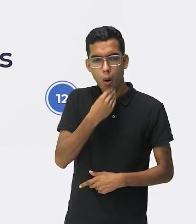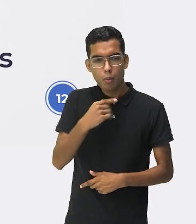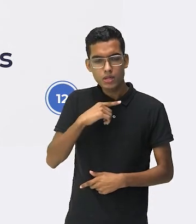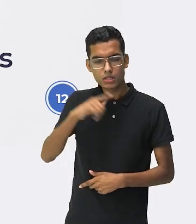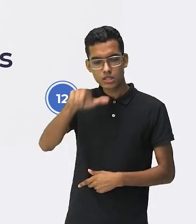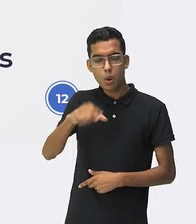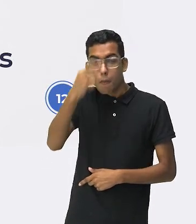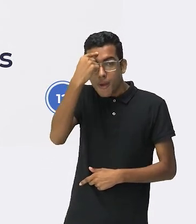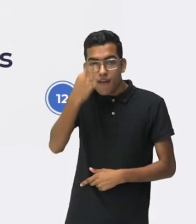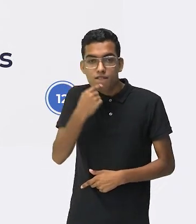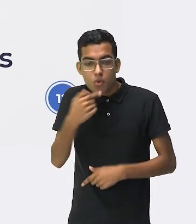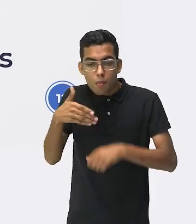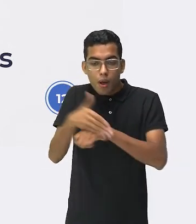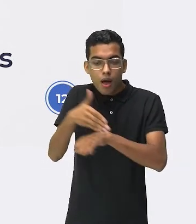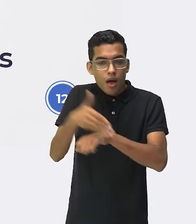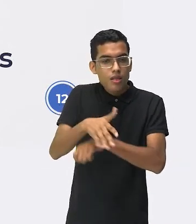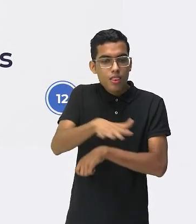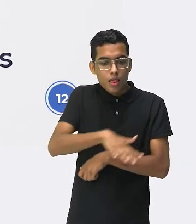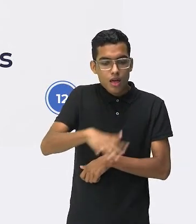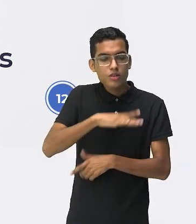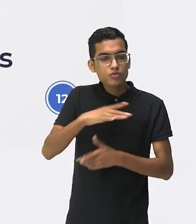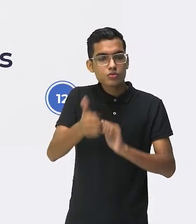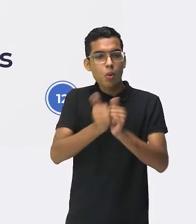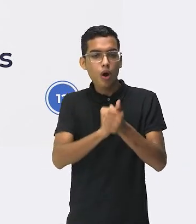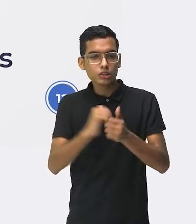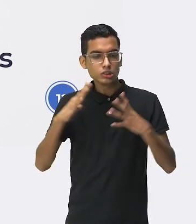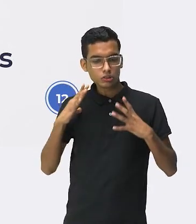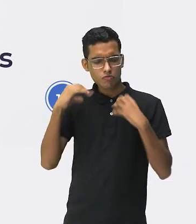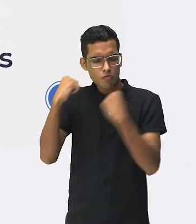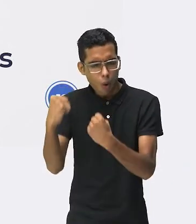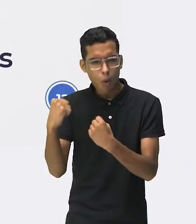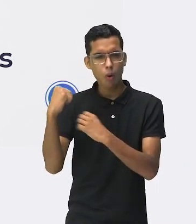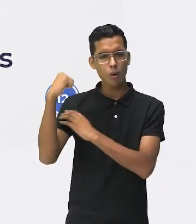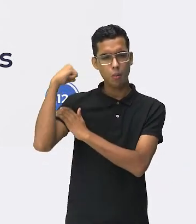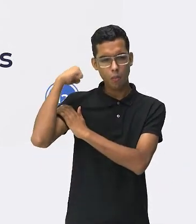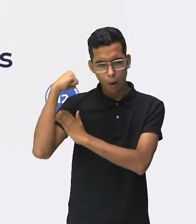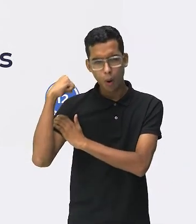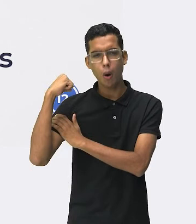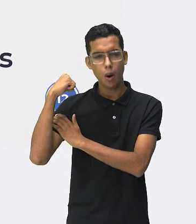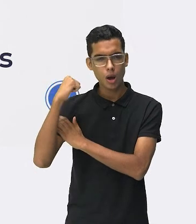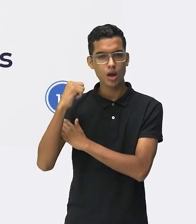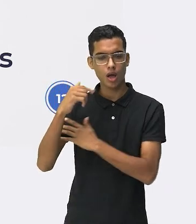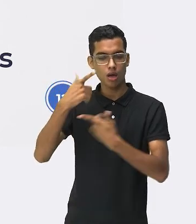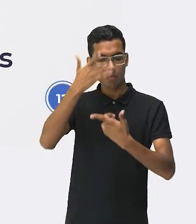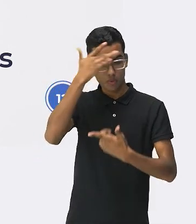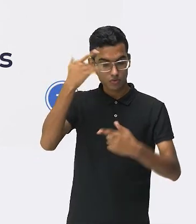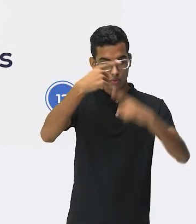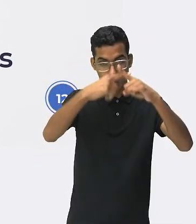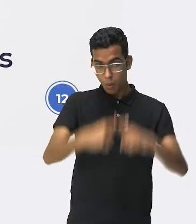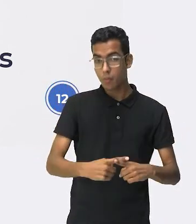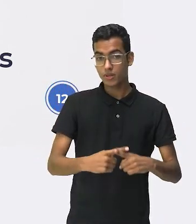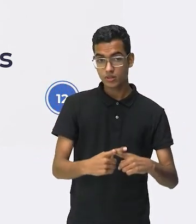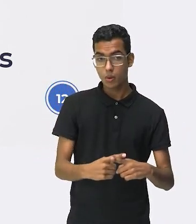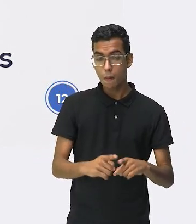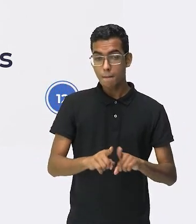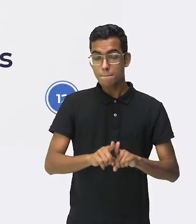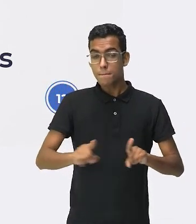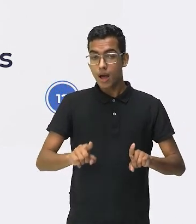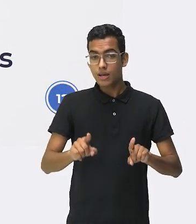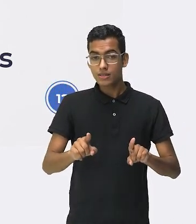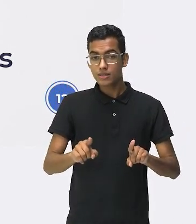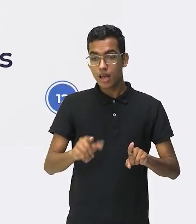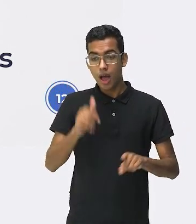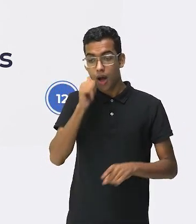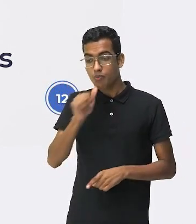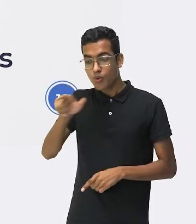força e tinham ali gana, né, para ganhar, ou seja, eram pessoas competitivas. Na ideia deles, as mulheres não tinham